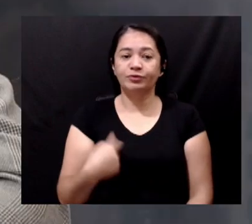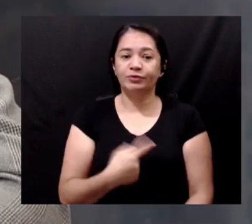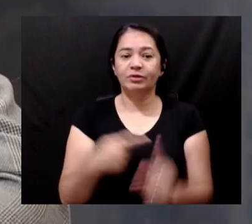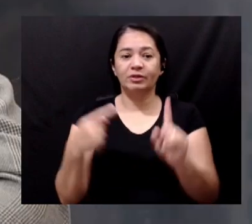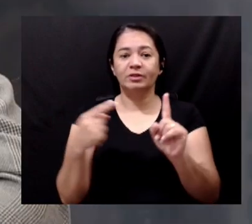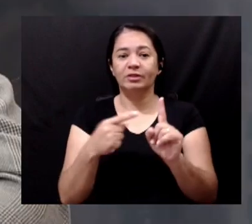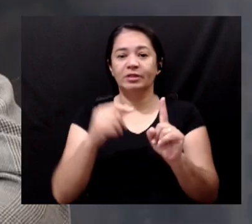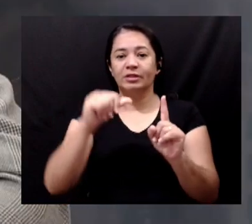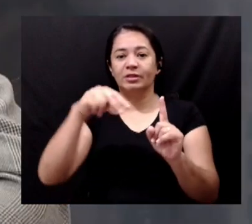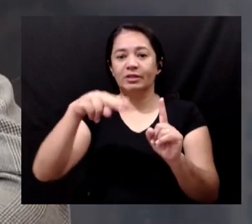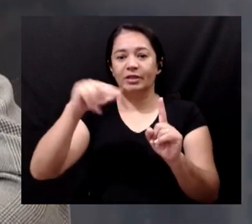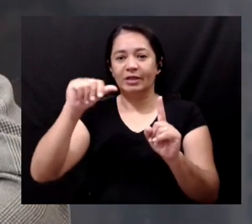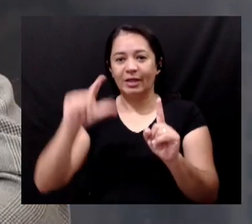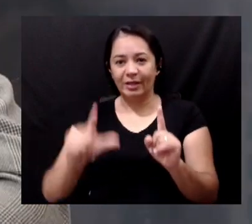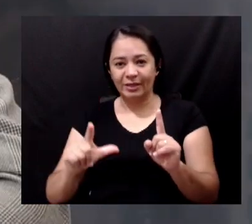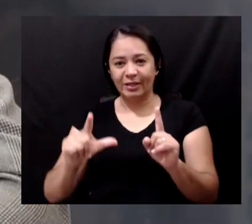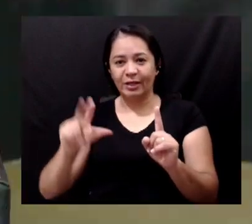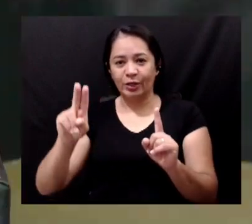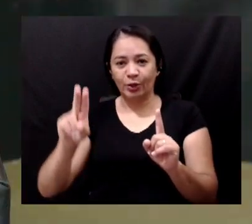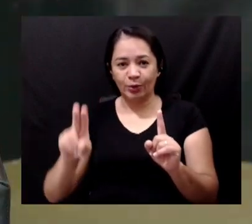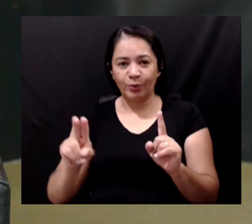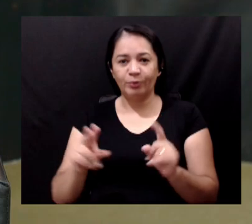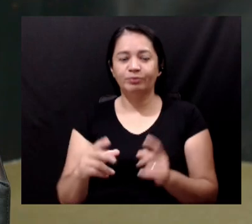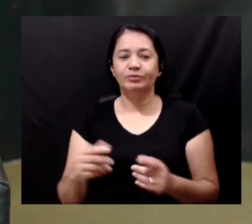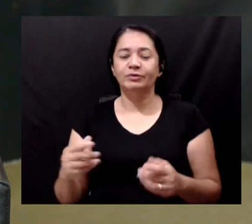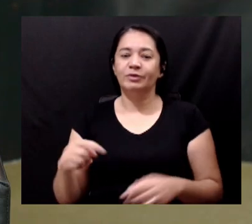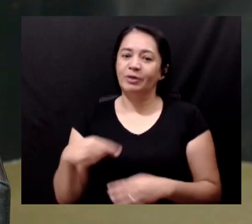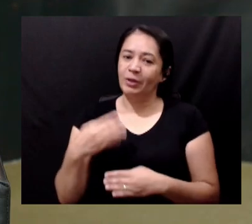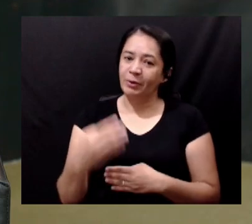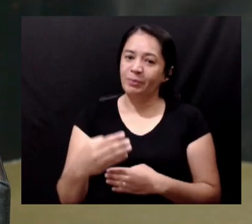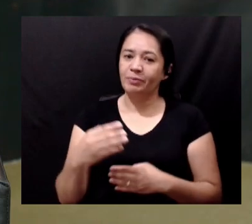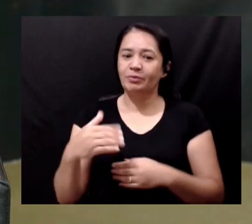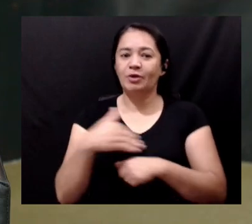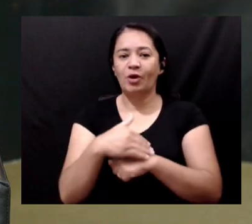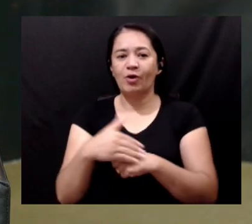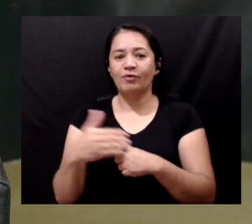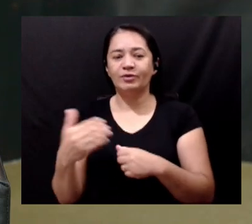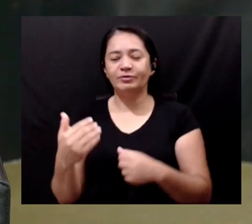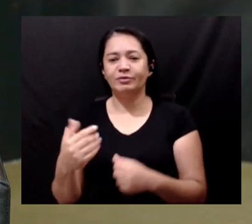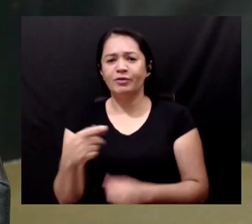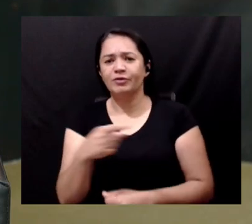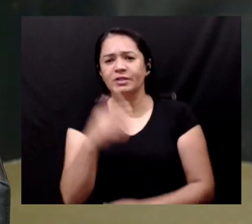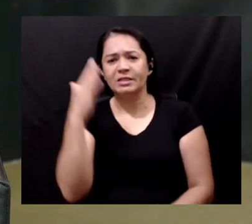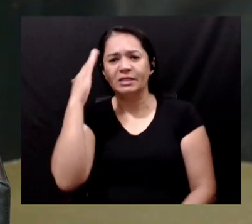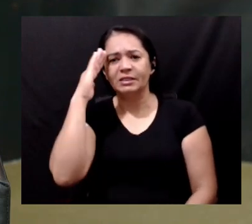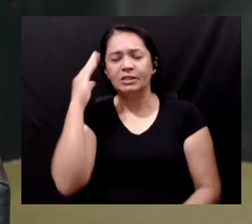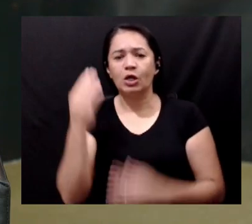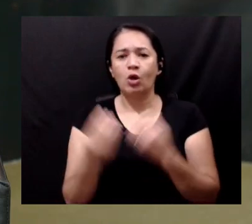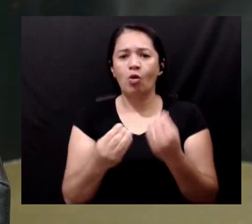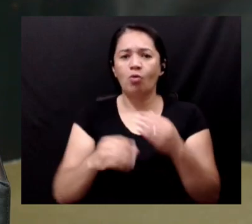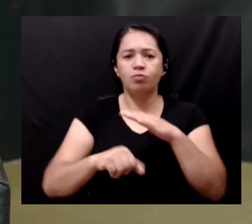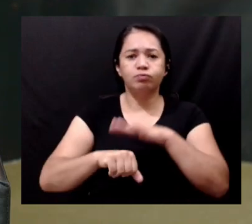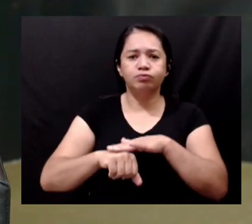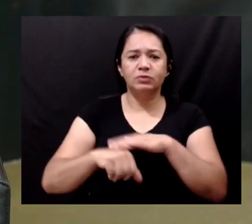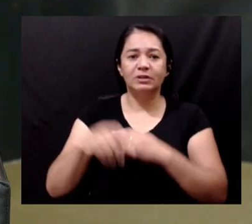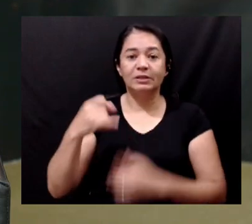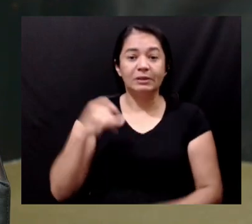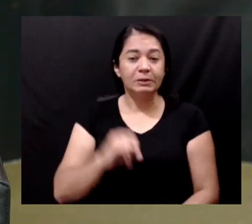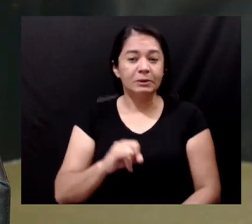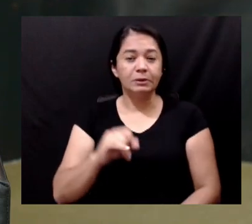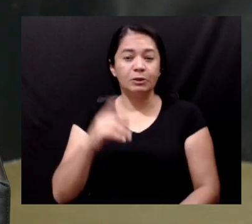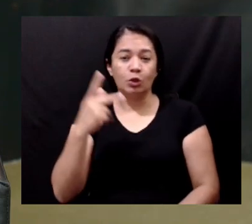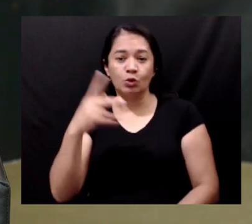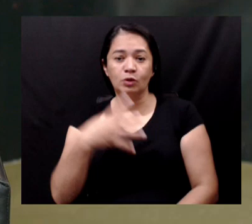Pires. Daqui a pouquinho a gente conversa com ela e você vai entender o que fazer no caso do seu filho estar participando